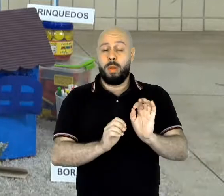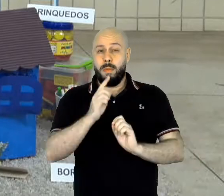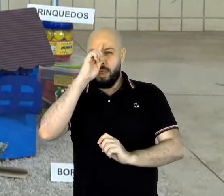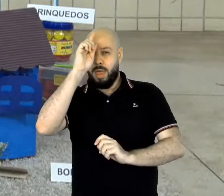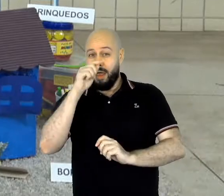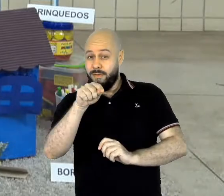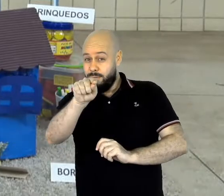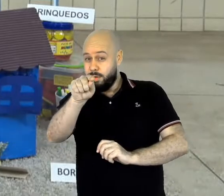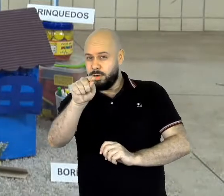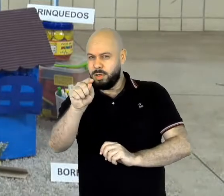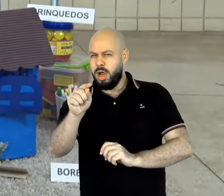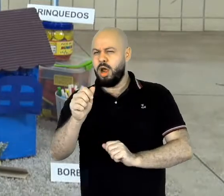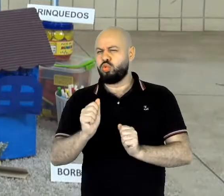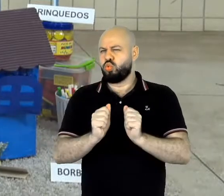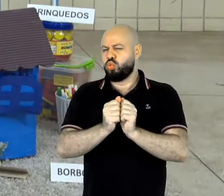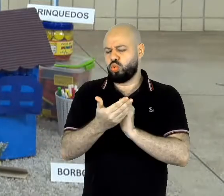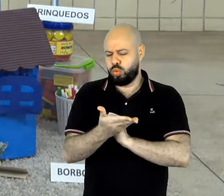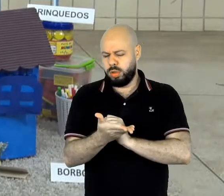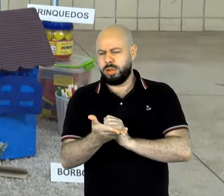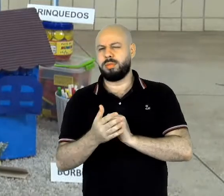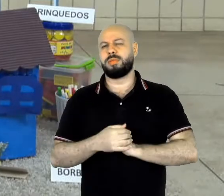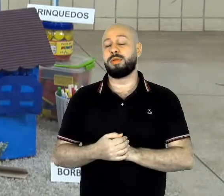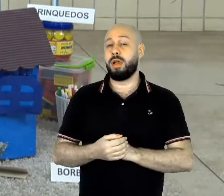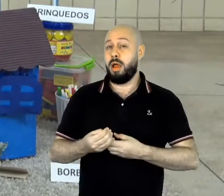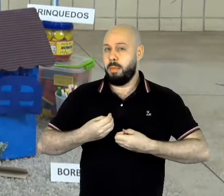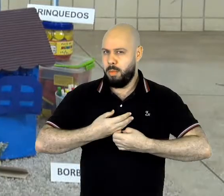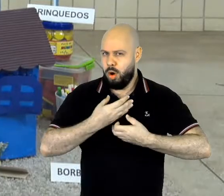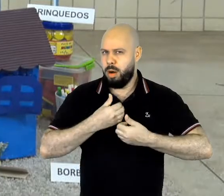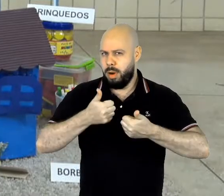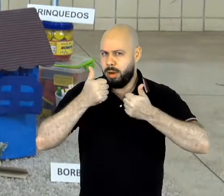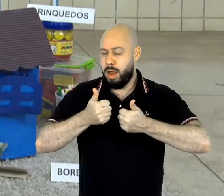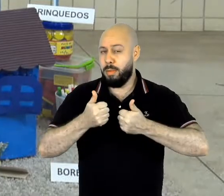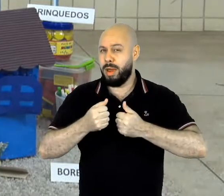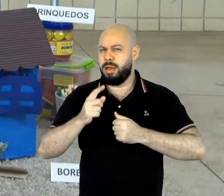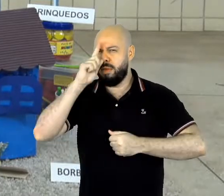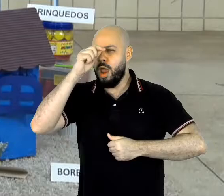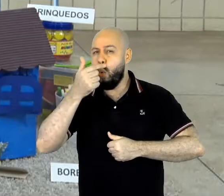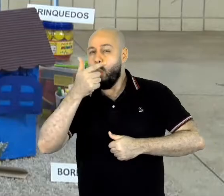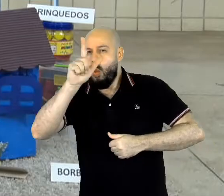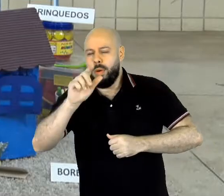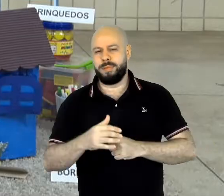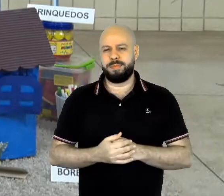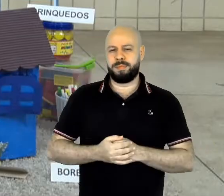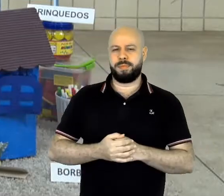para você fazer com a sua criança, além dos poemas. Aguarda só um pouquinho.